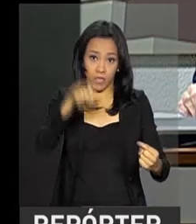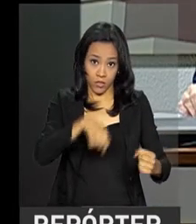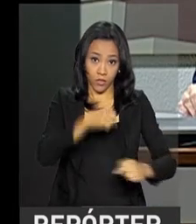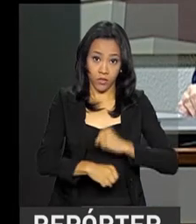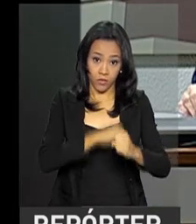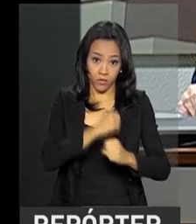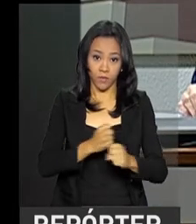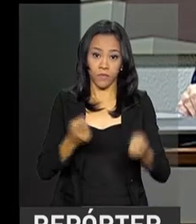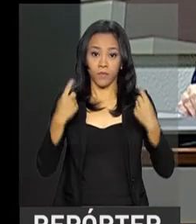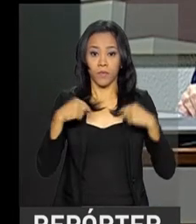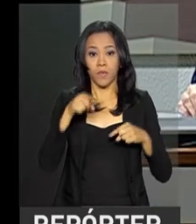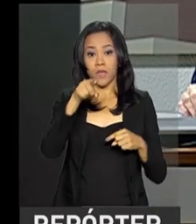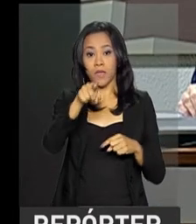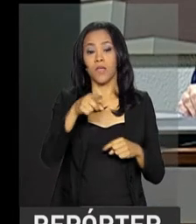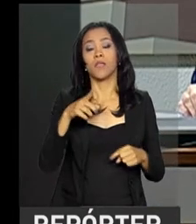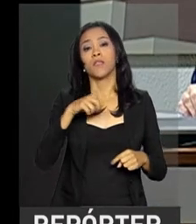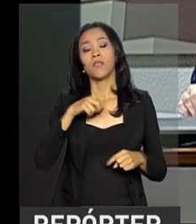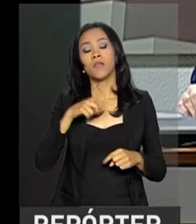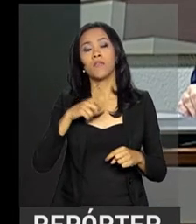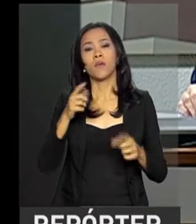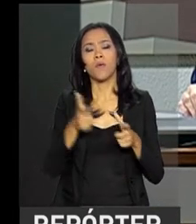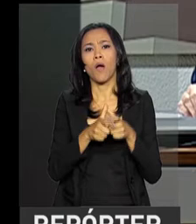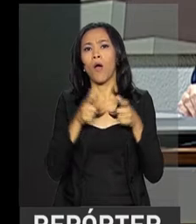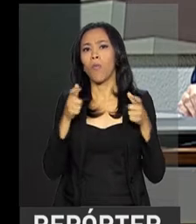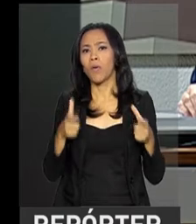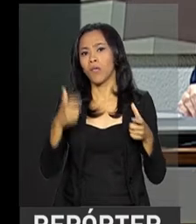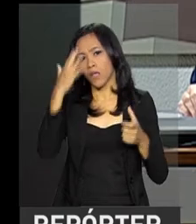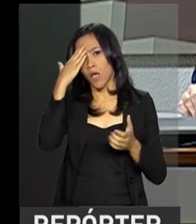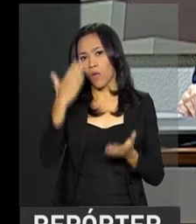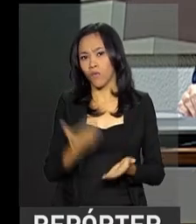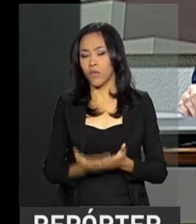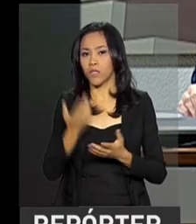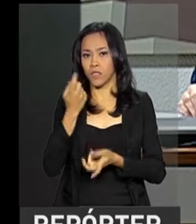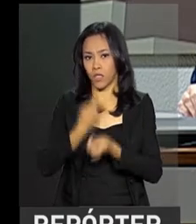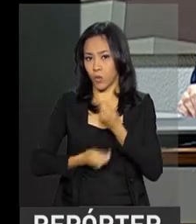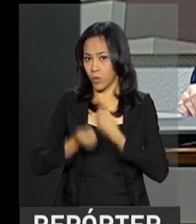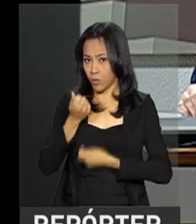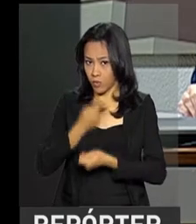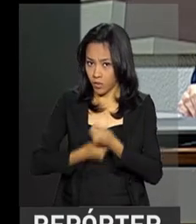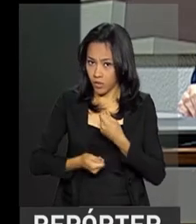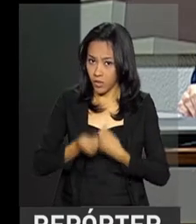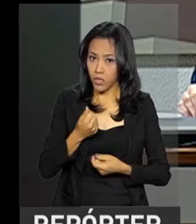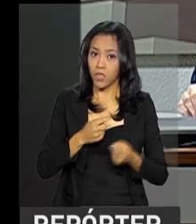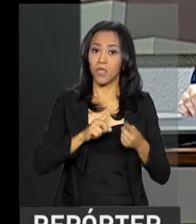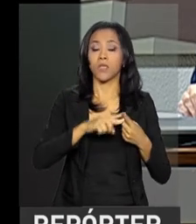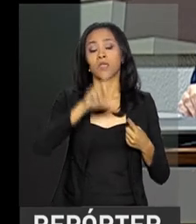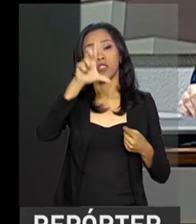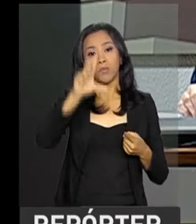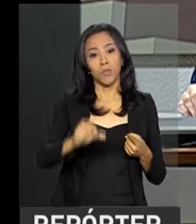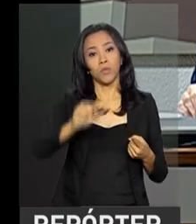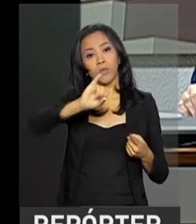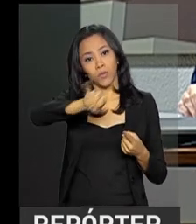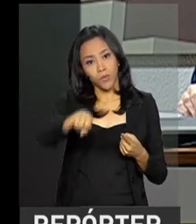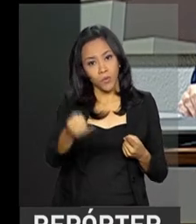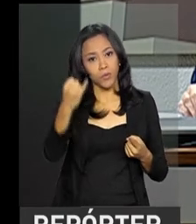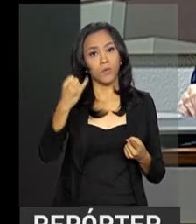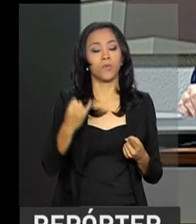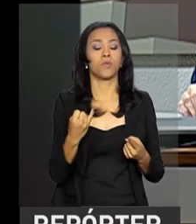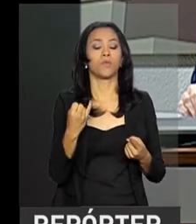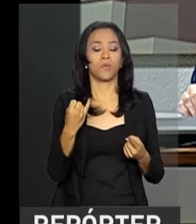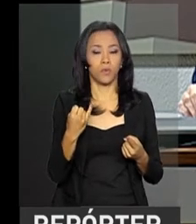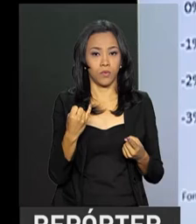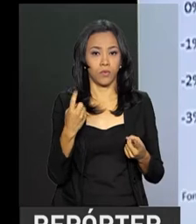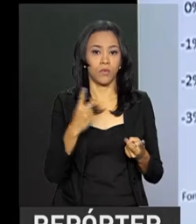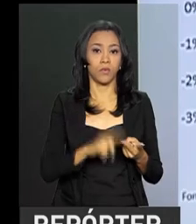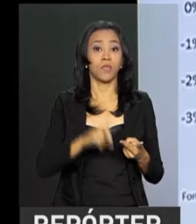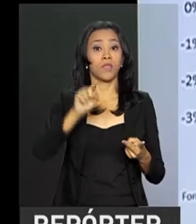levou a um aumento da confiança da economia a em consequência queda da taxa de juros real estrutural da economia